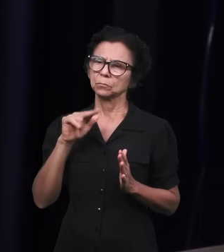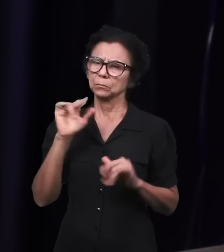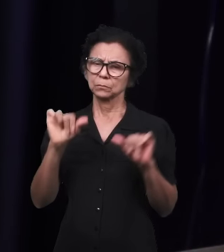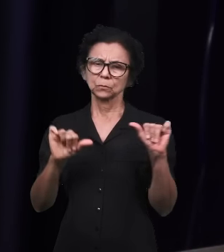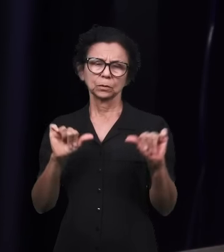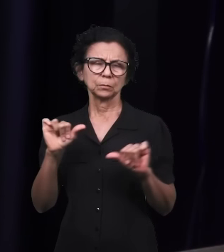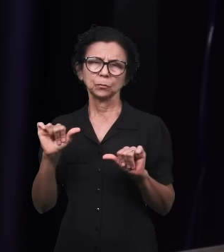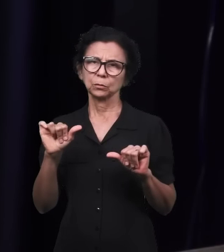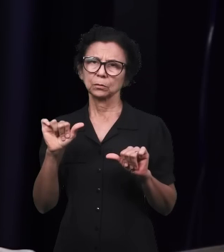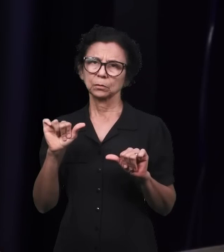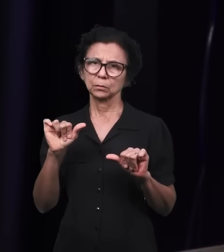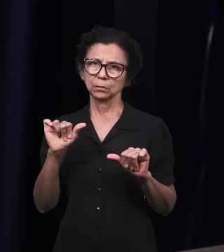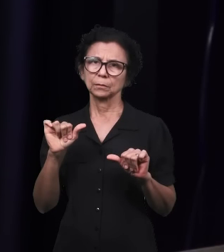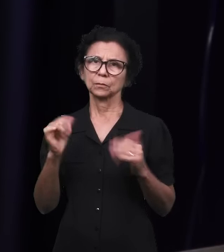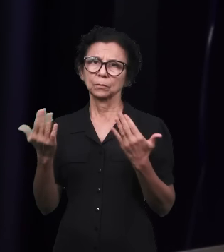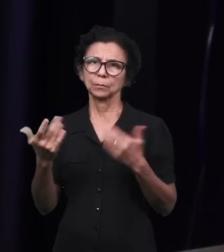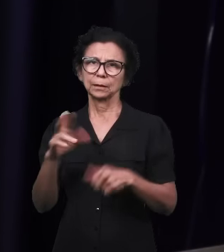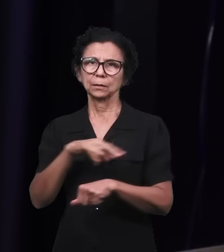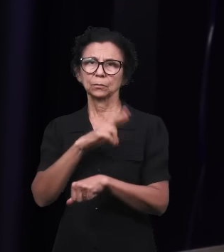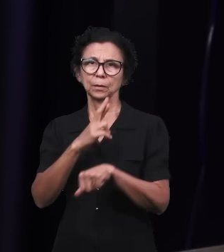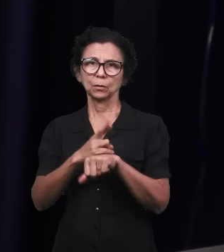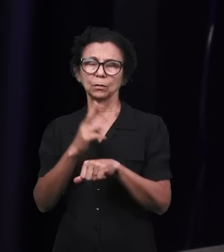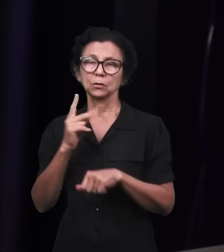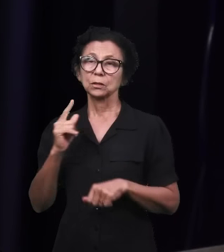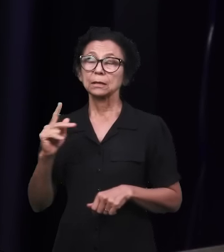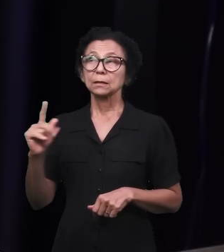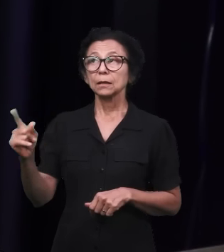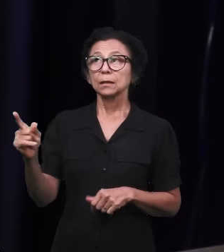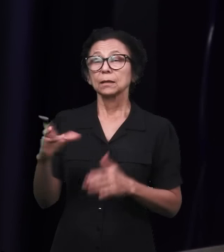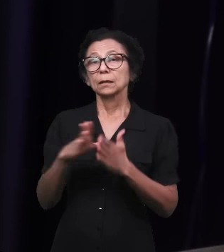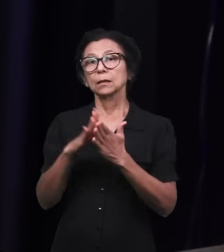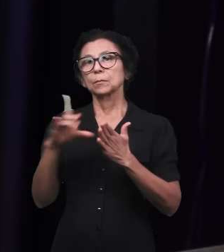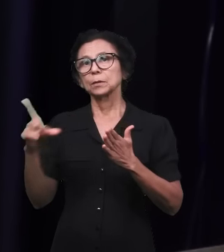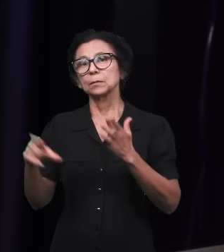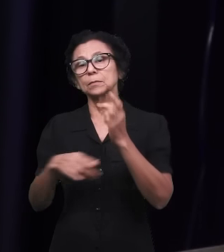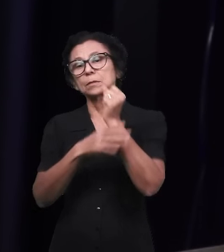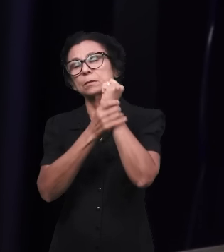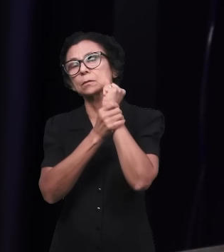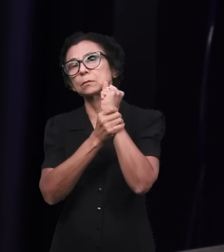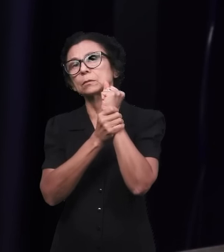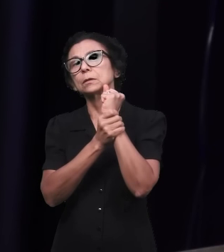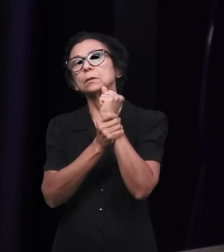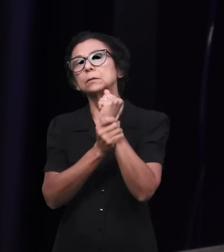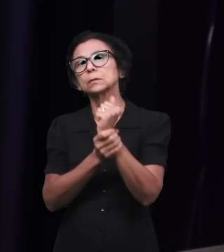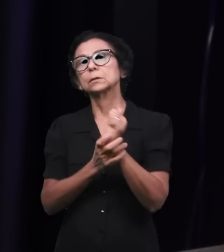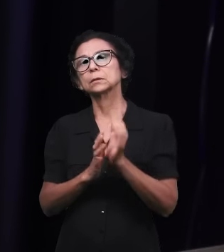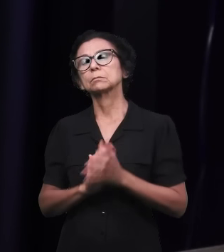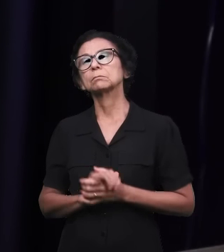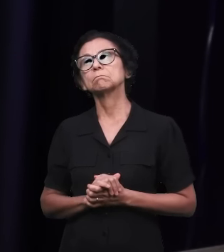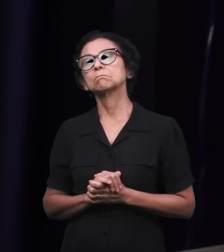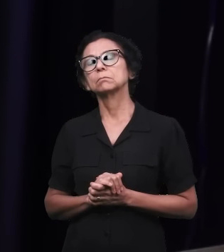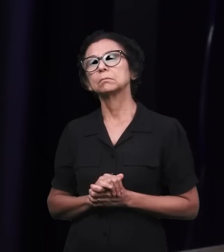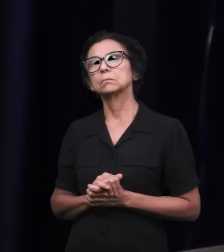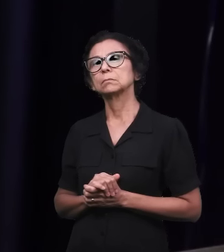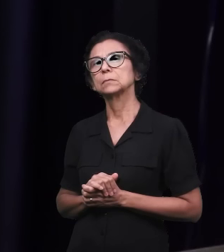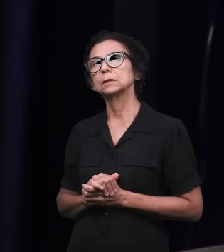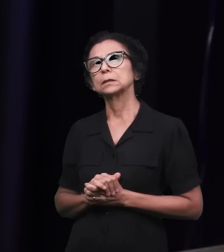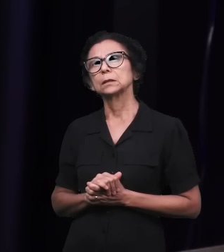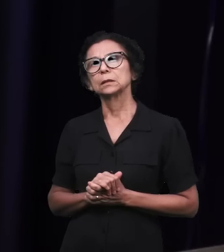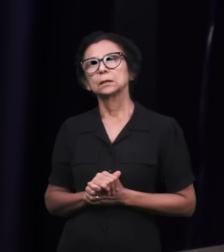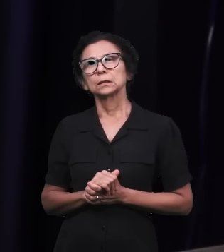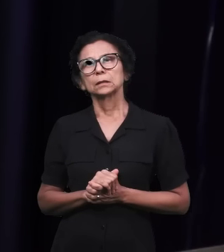A palavra de Deus, nós temos nela a segurança de que nela nós temos a instrução da